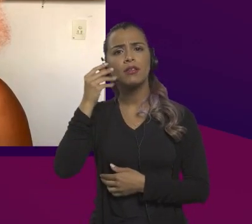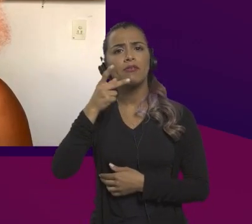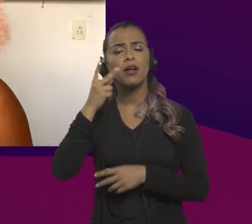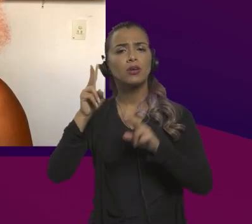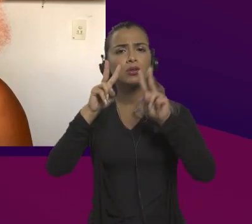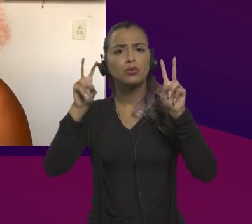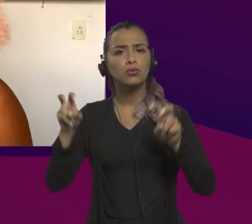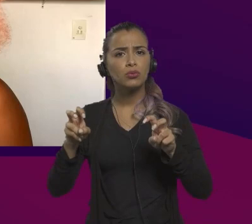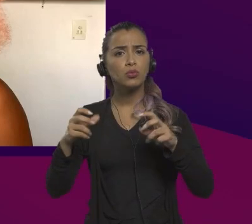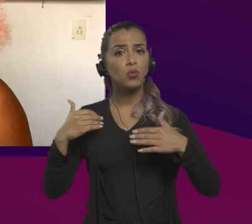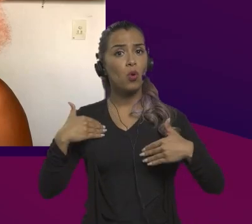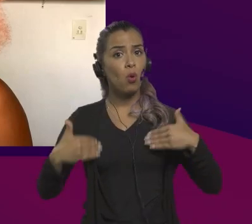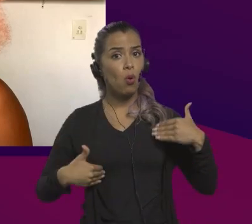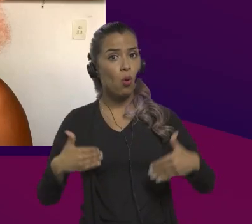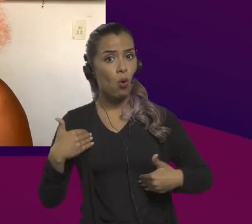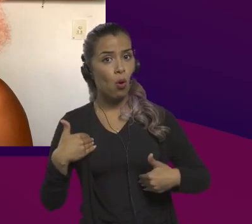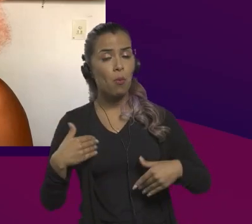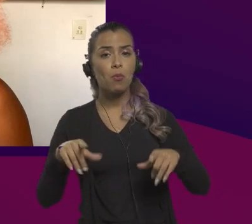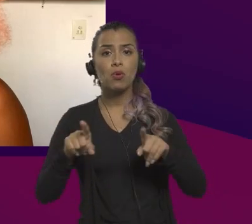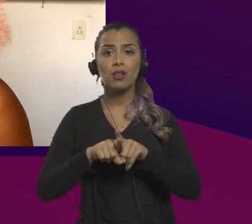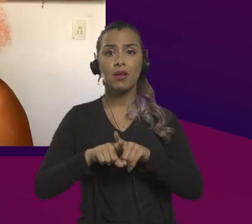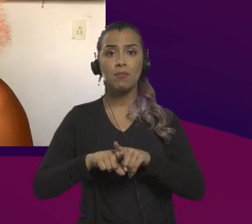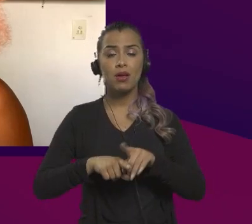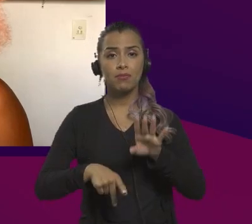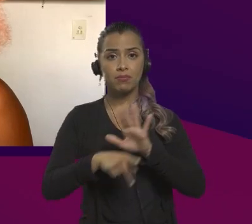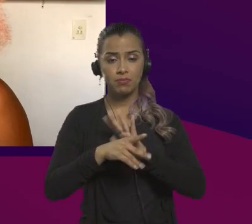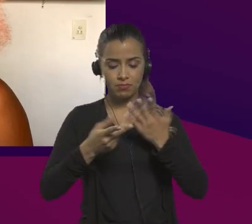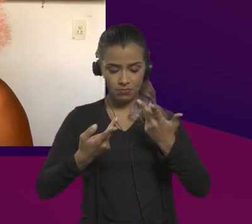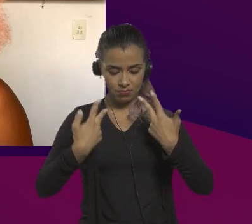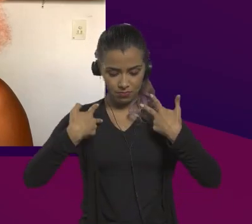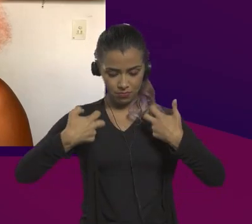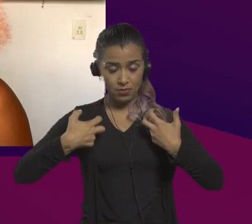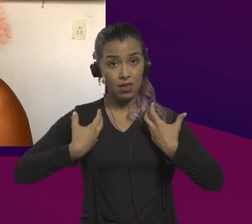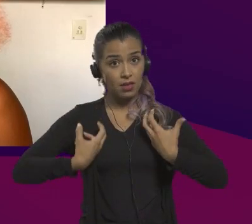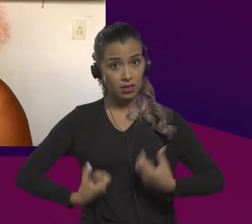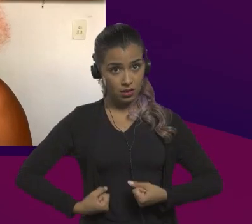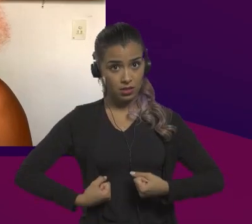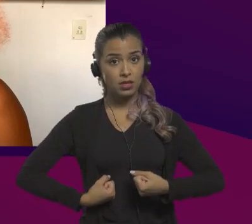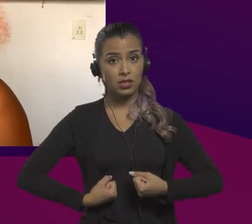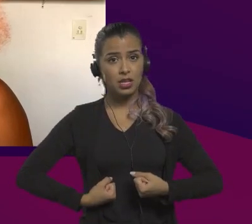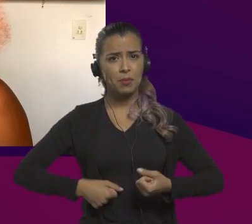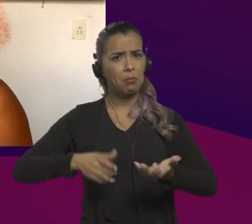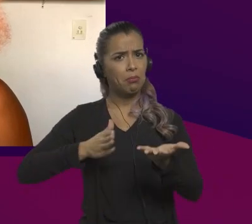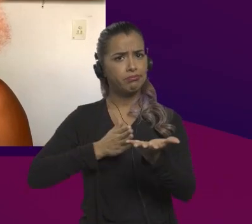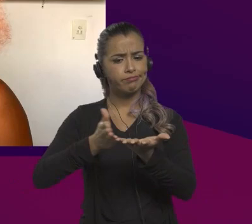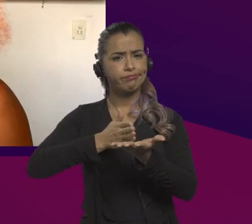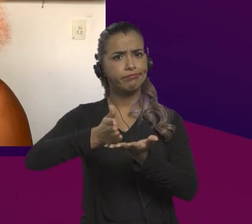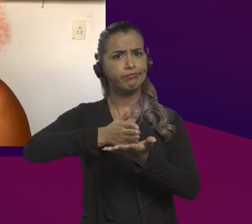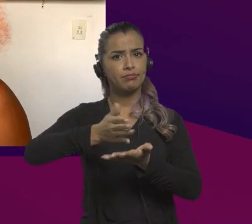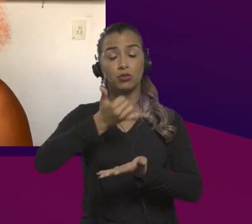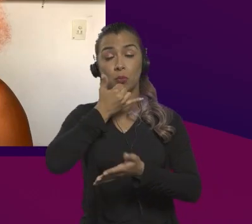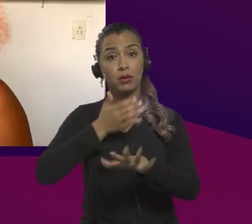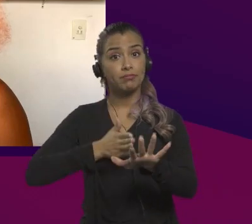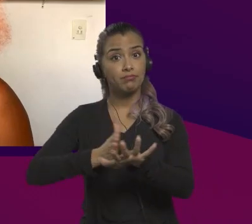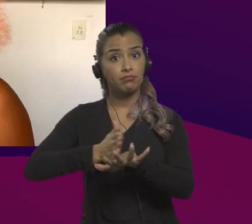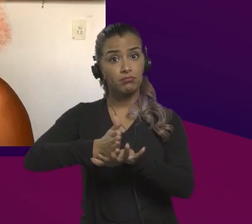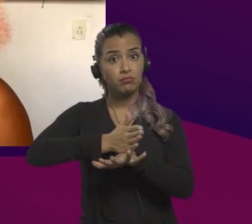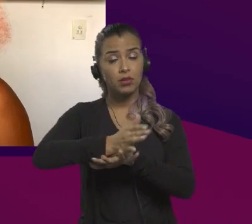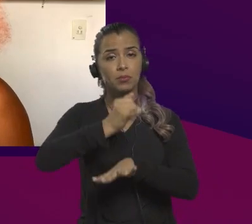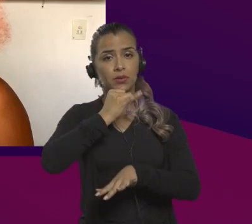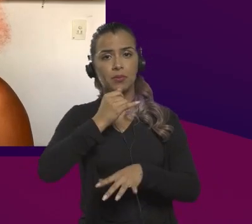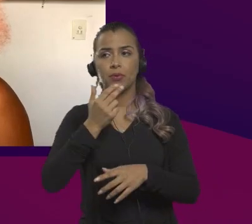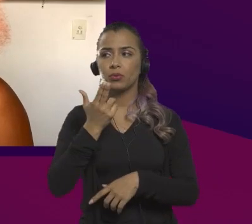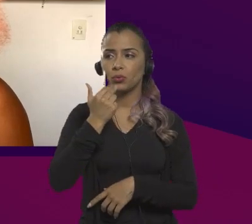e sobre aceitação com todos os vieses, falando de nutrição, falando de psicologia, falando